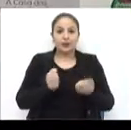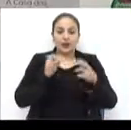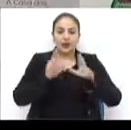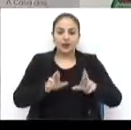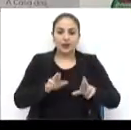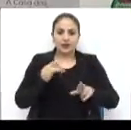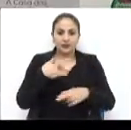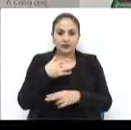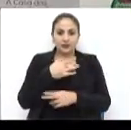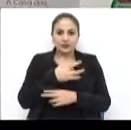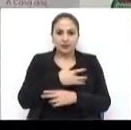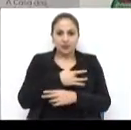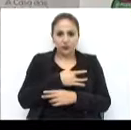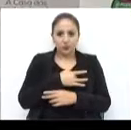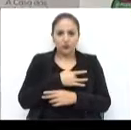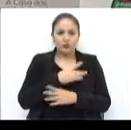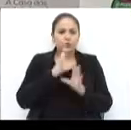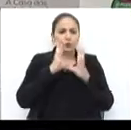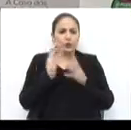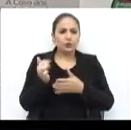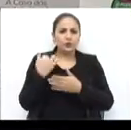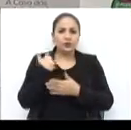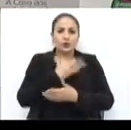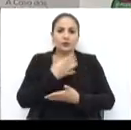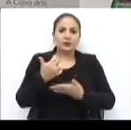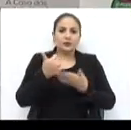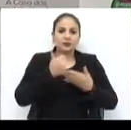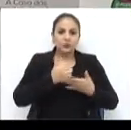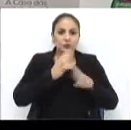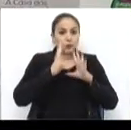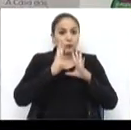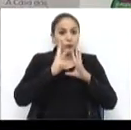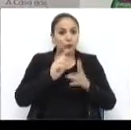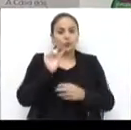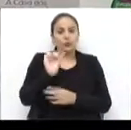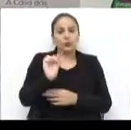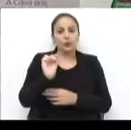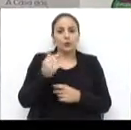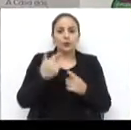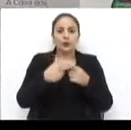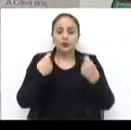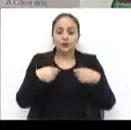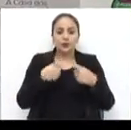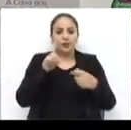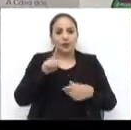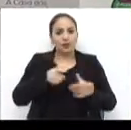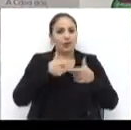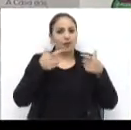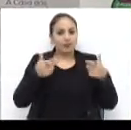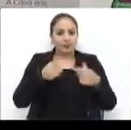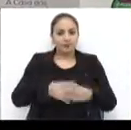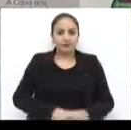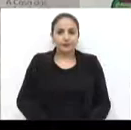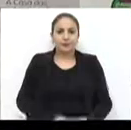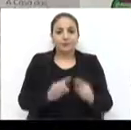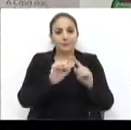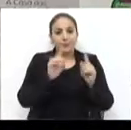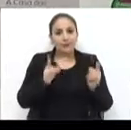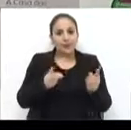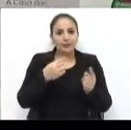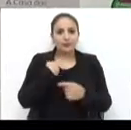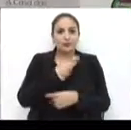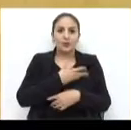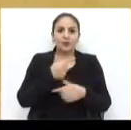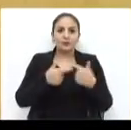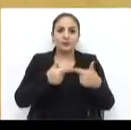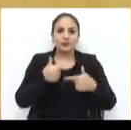gente vier a trazer, né? Tudo que a gente trouxer vai ser pouco, porque a demanda realmente é muito grande. Mas estamos aí